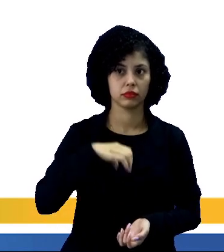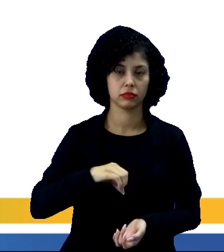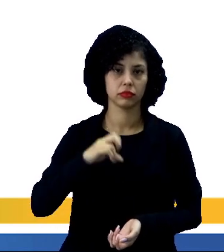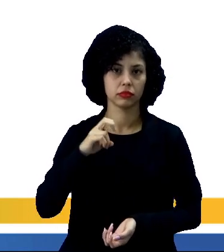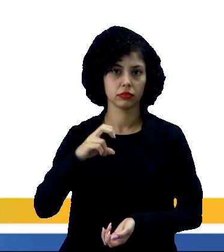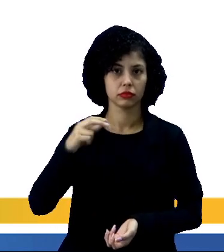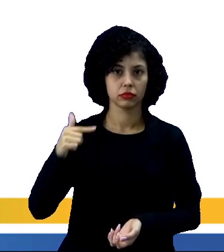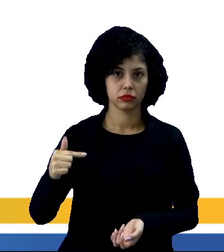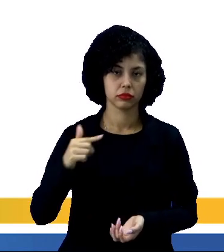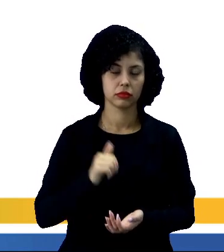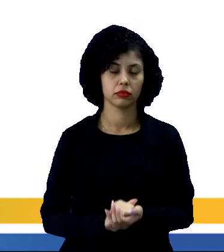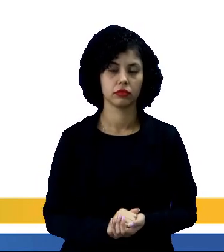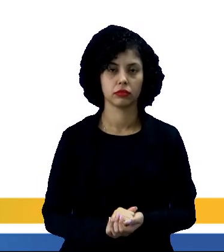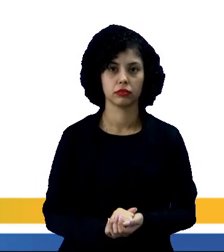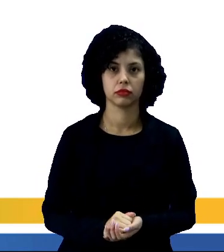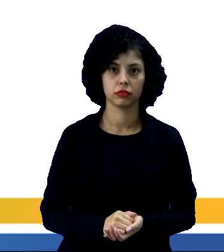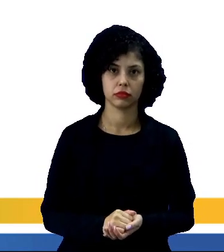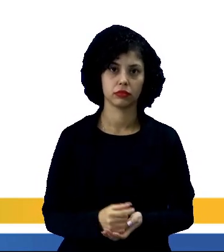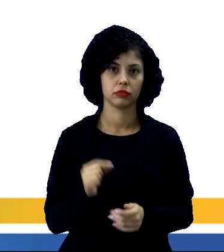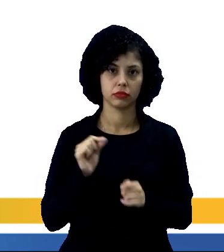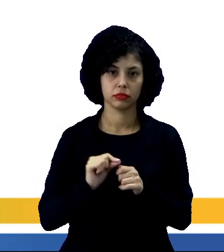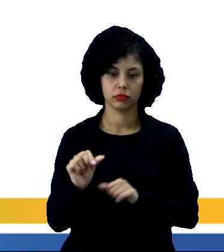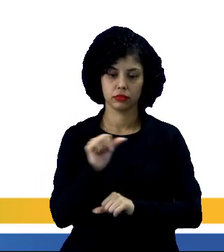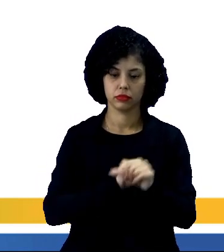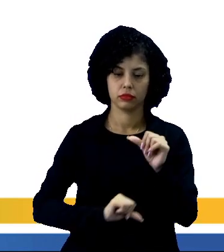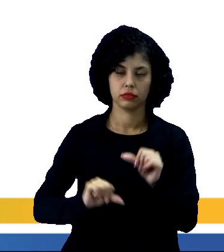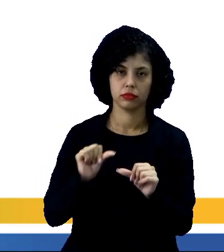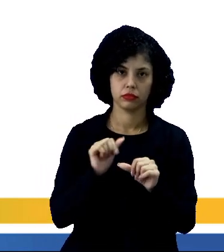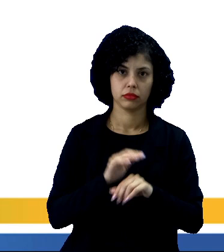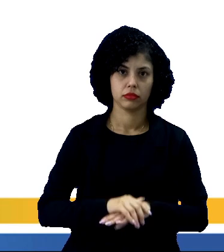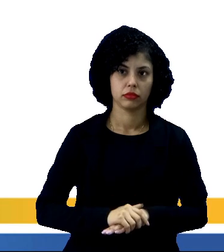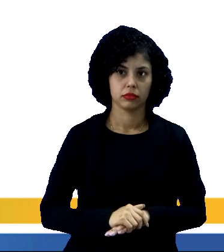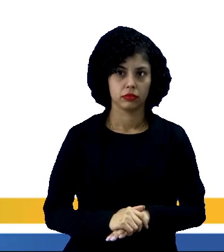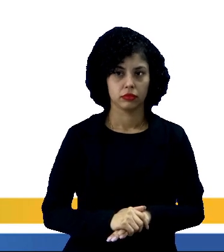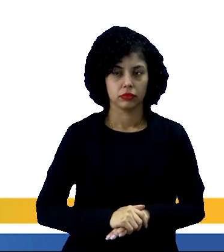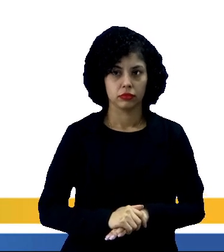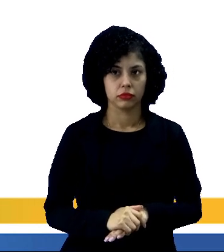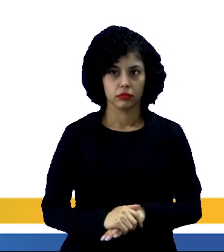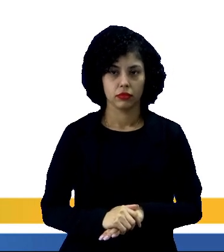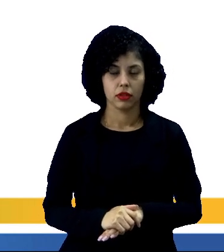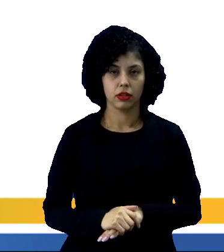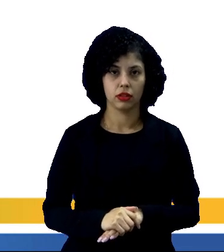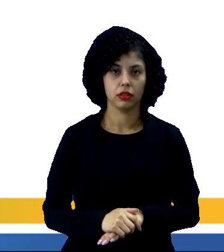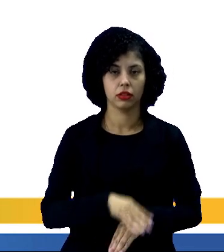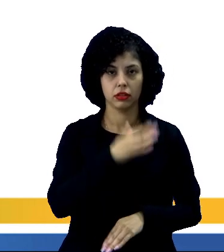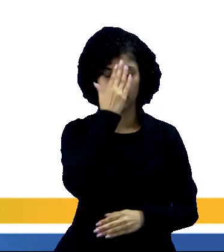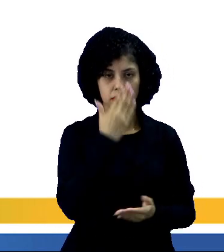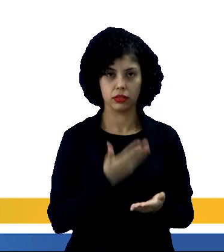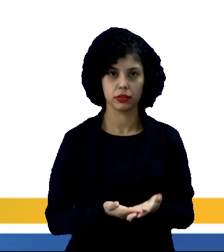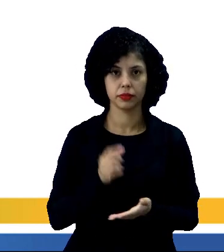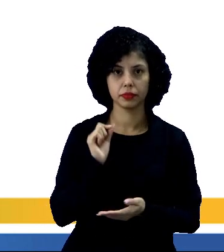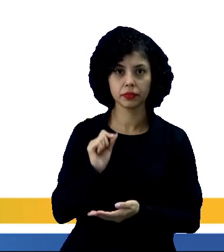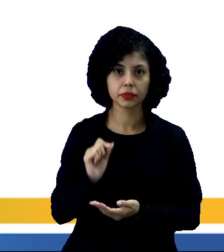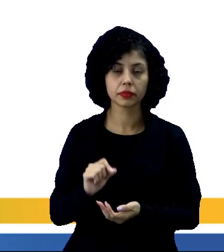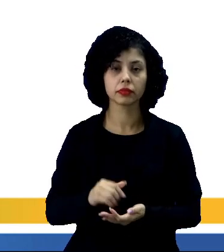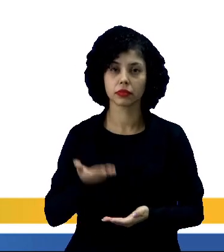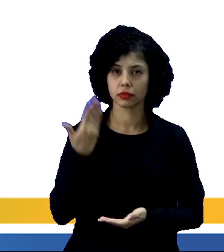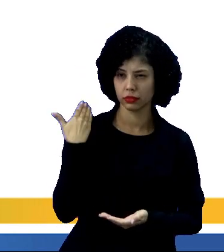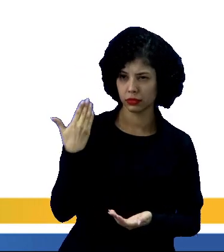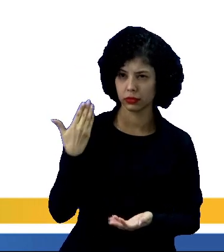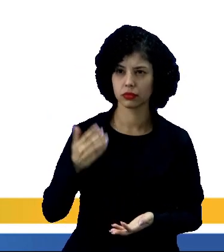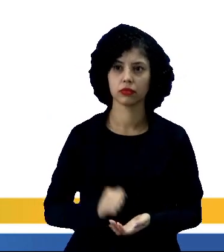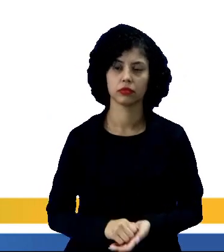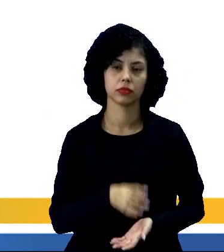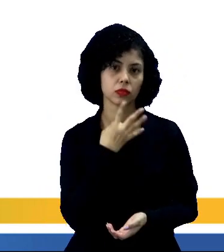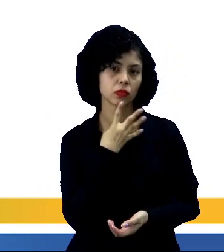1857. Em 2008 eles fizeram uma transcrição para o formato digital. acredita-se ser a mais antiga